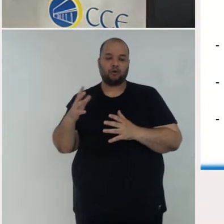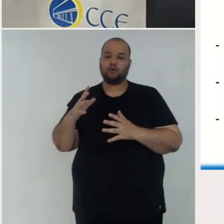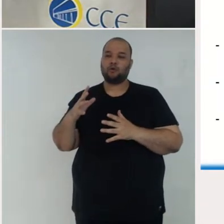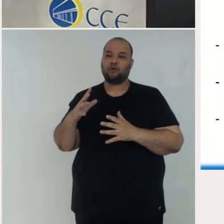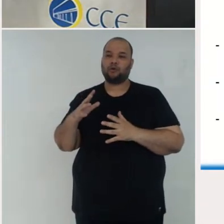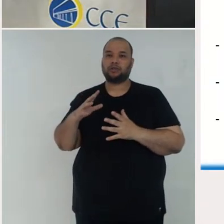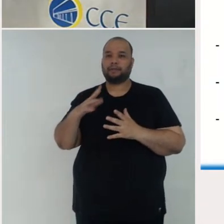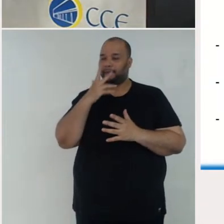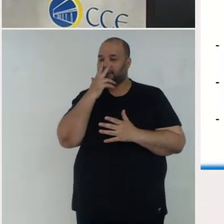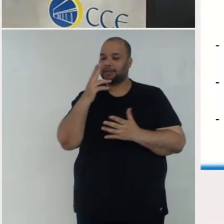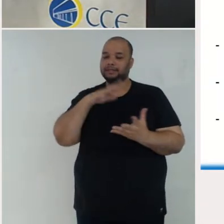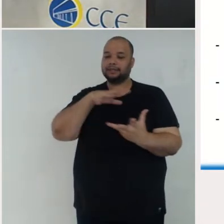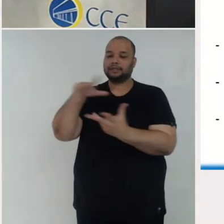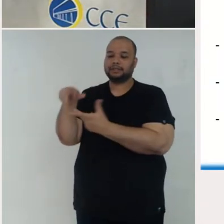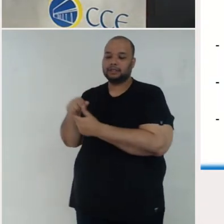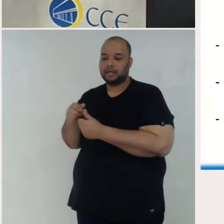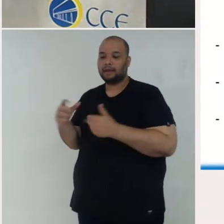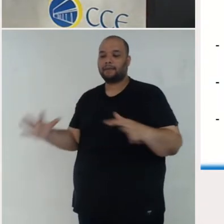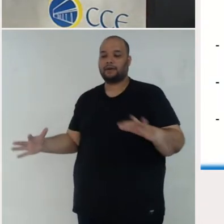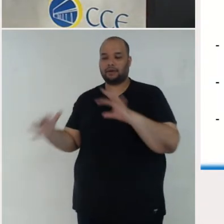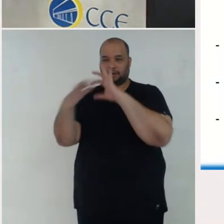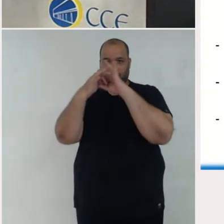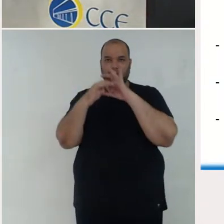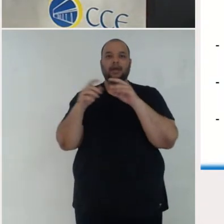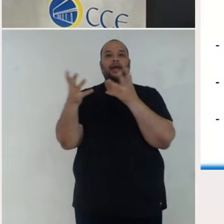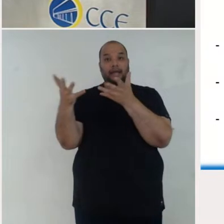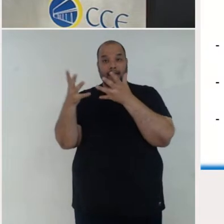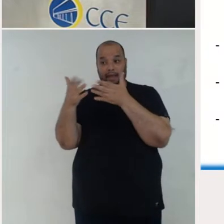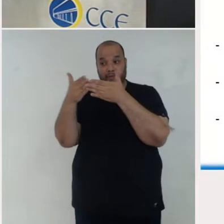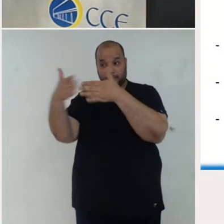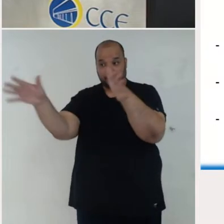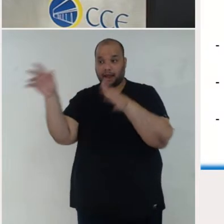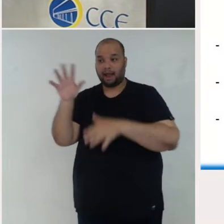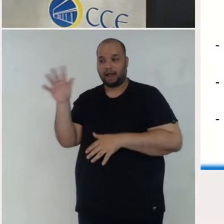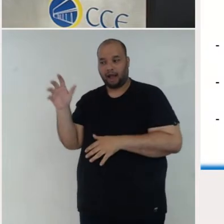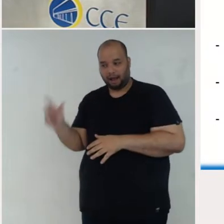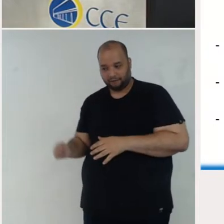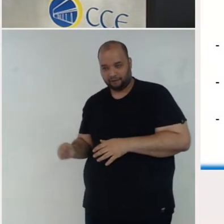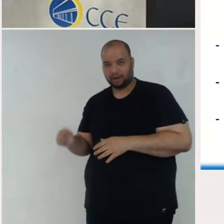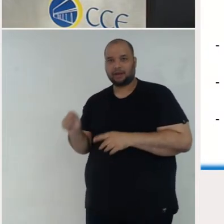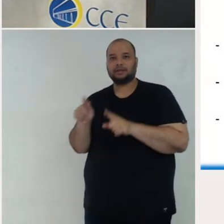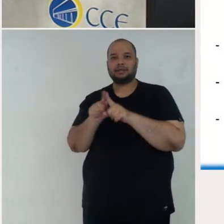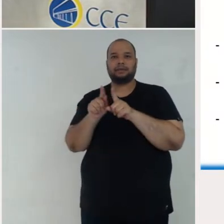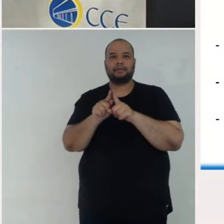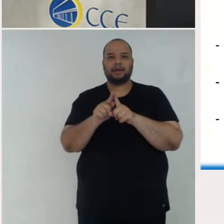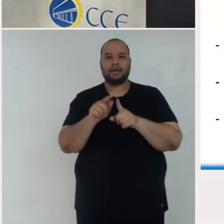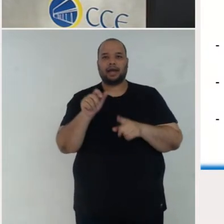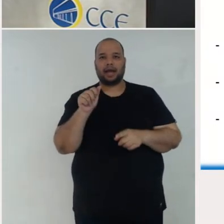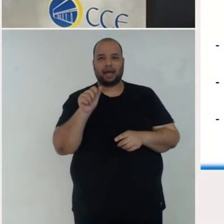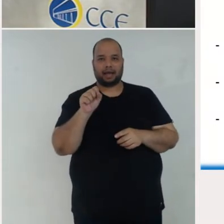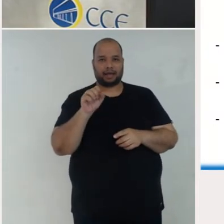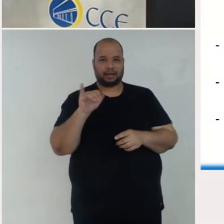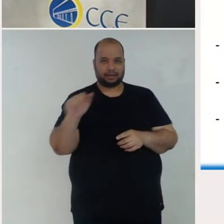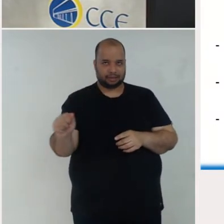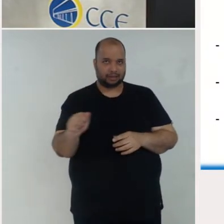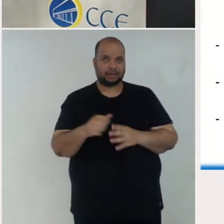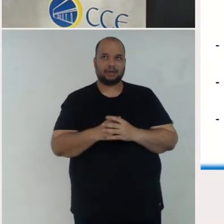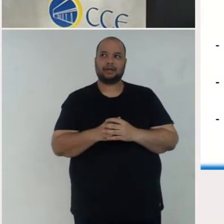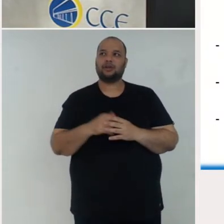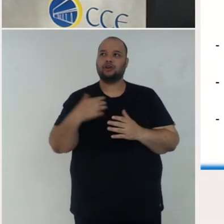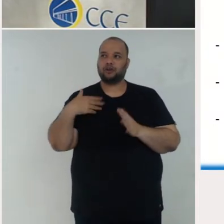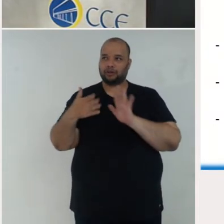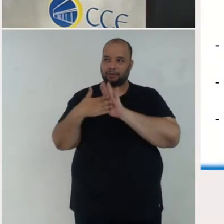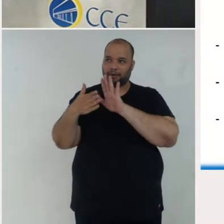queremos ampliar o eixo para África e Ásia, essa é a nossa proposta, né, professora Silvana? Vamos fazer